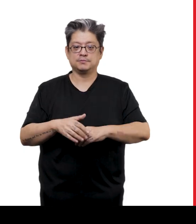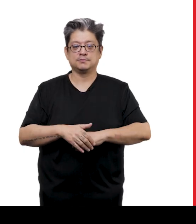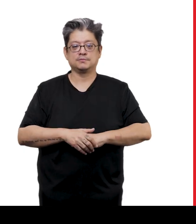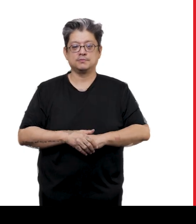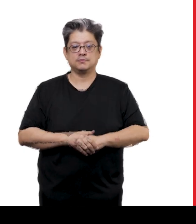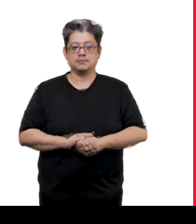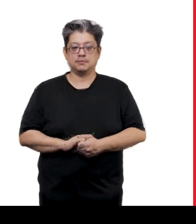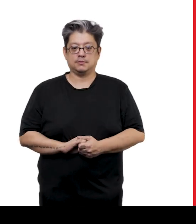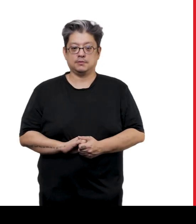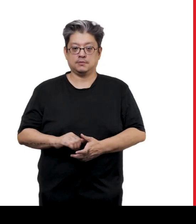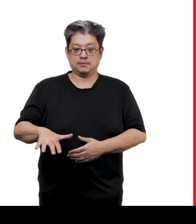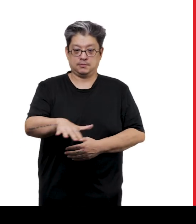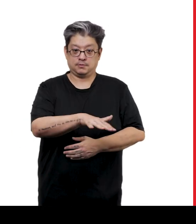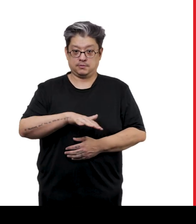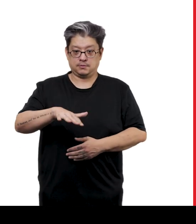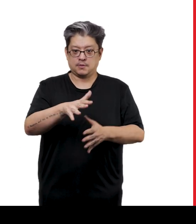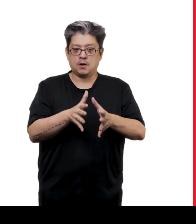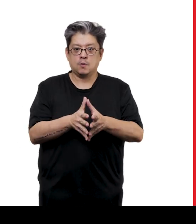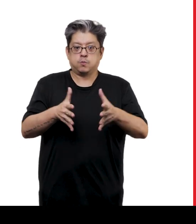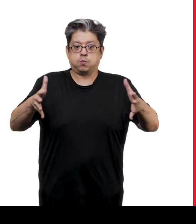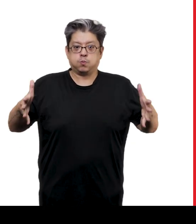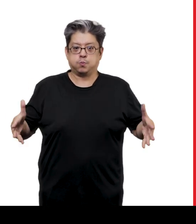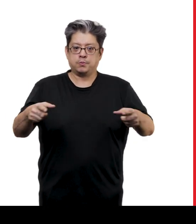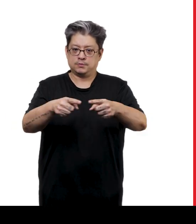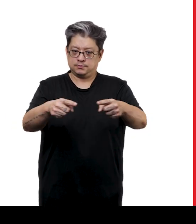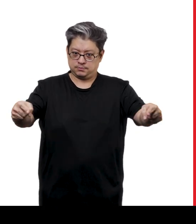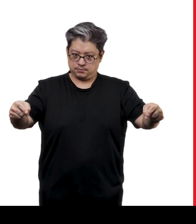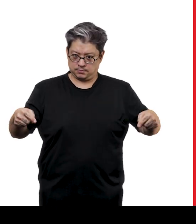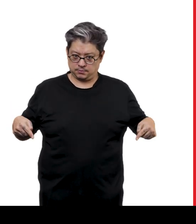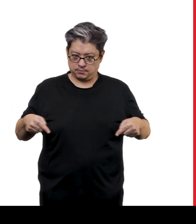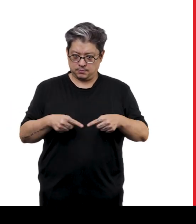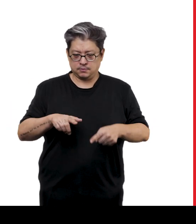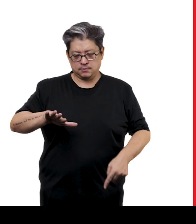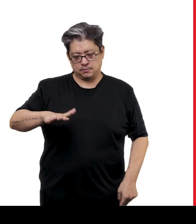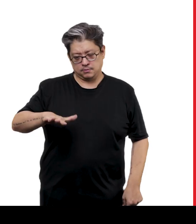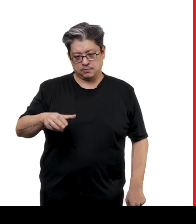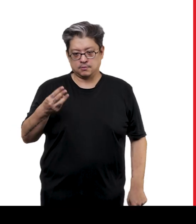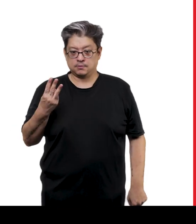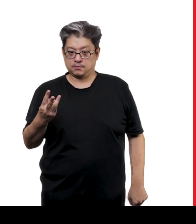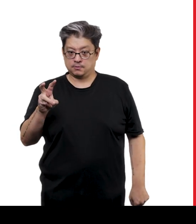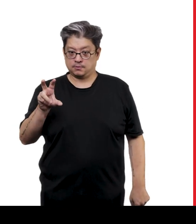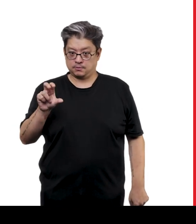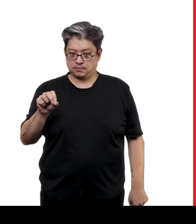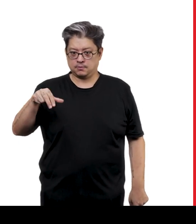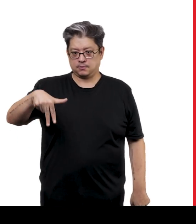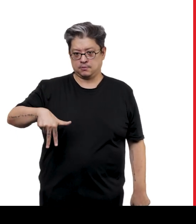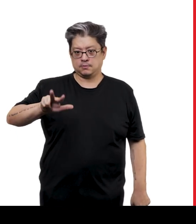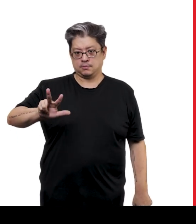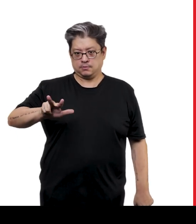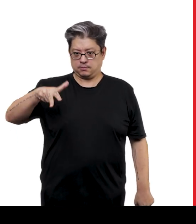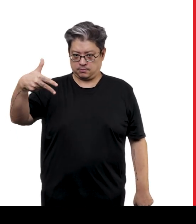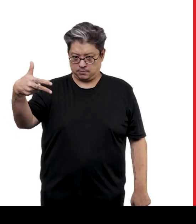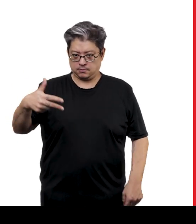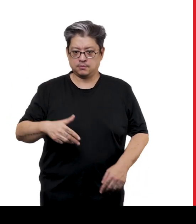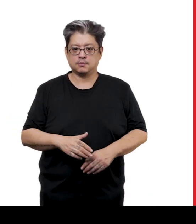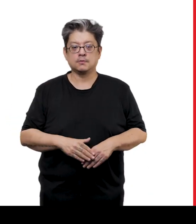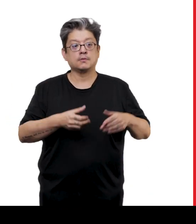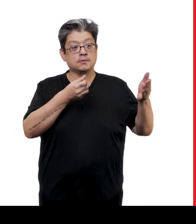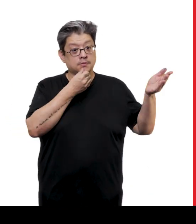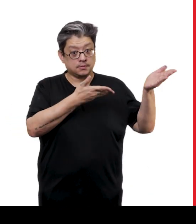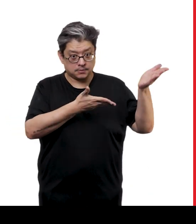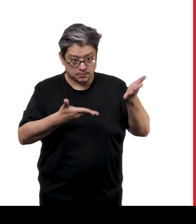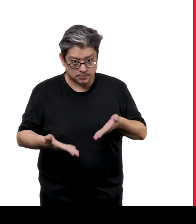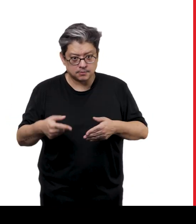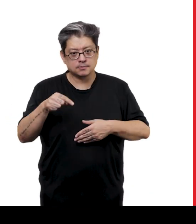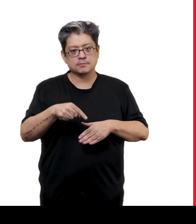Uma ampla sala retangular de aproximadamente 350 metros quadrados abriga a exposição.